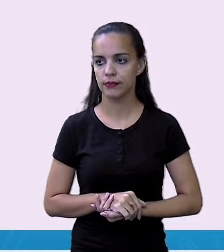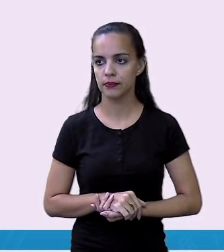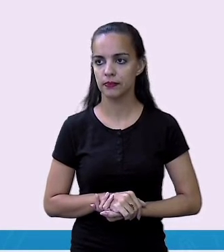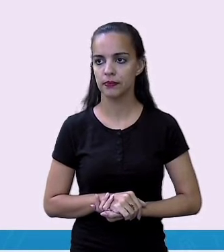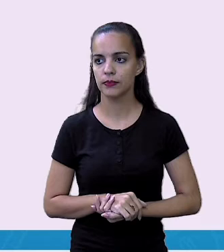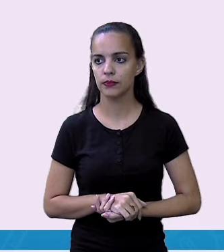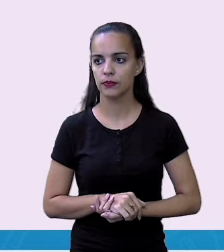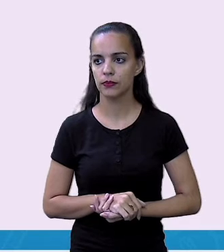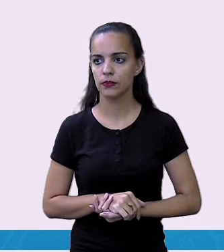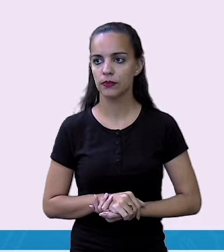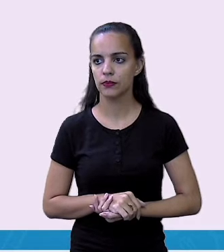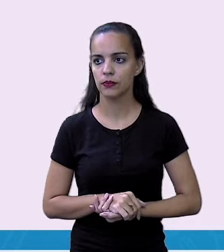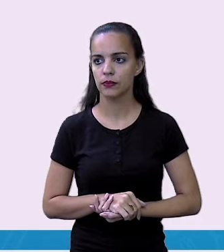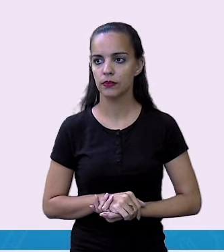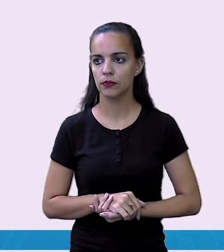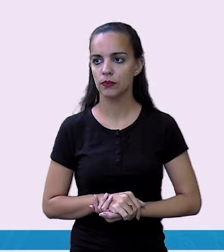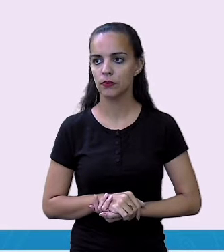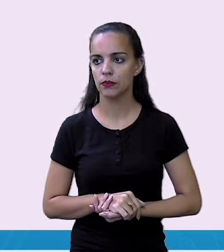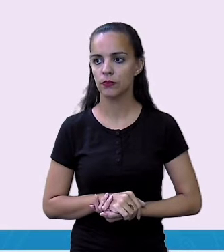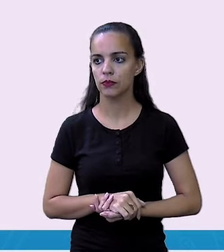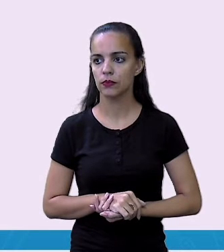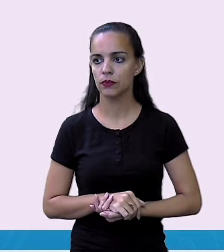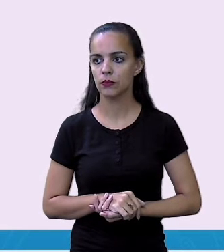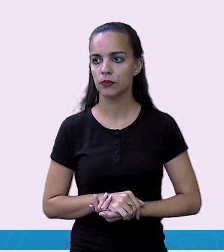eu vou